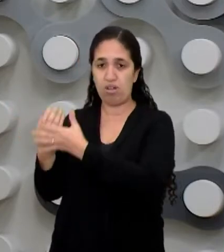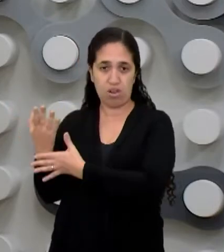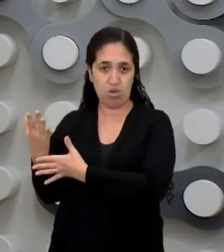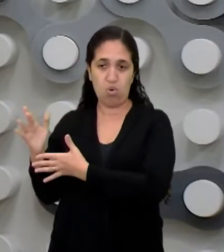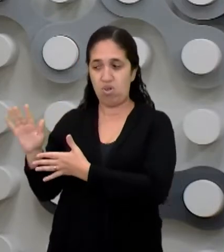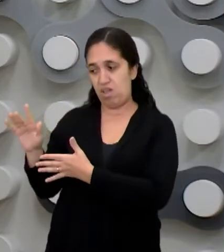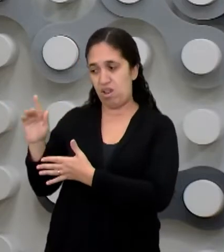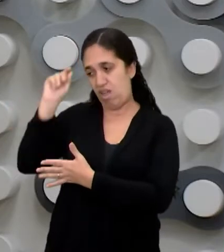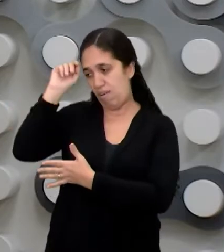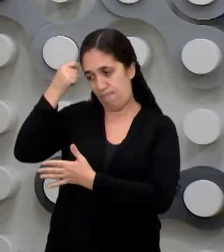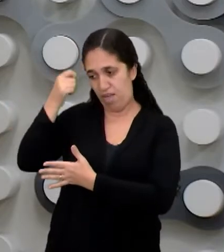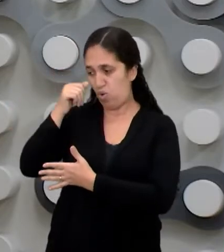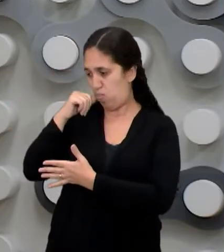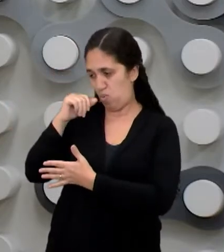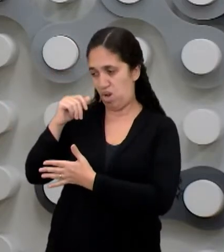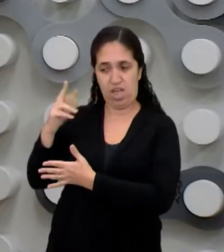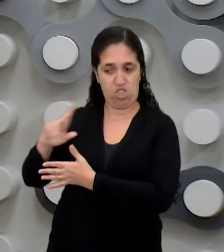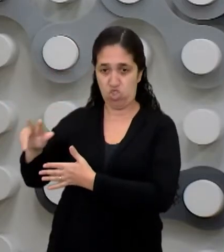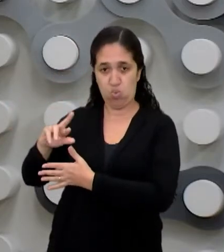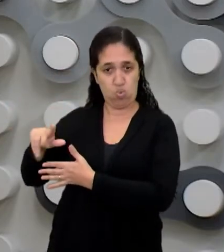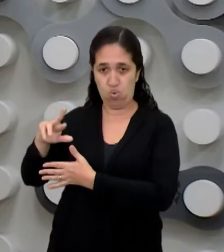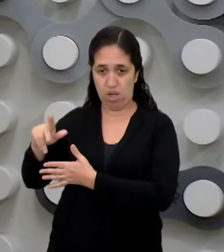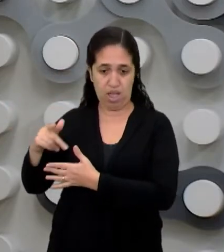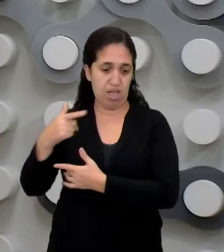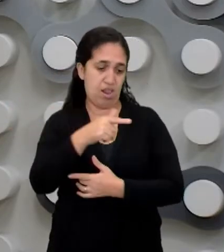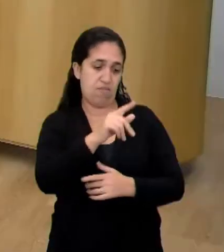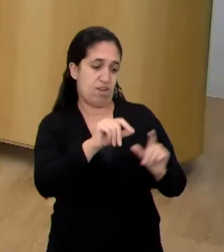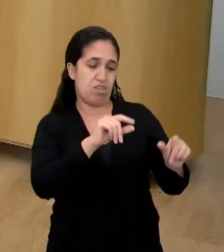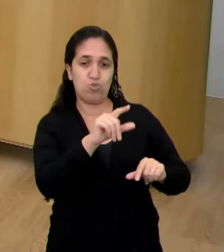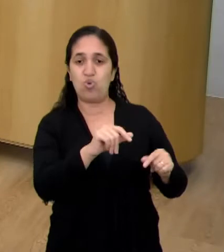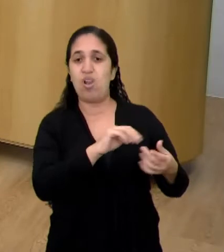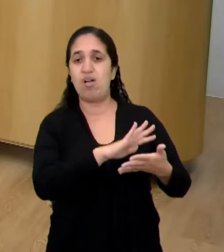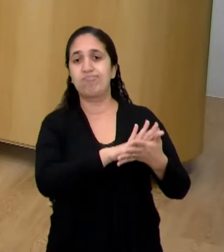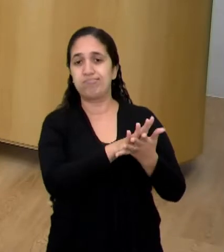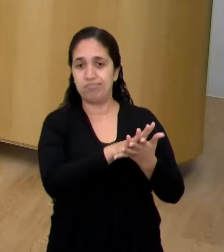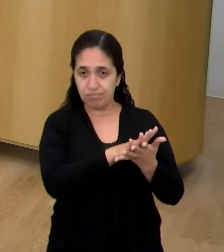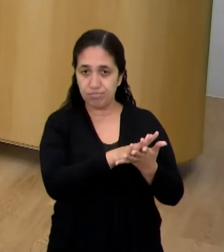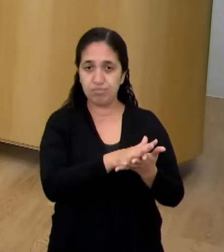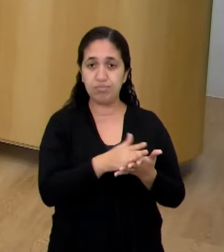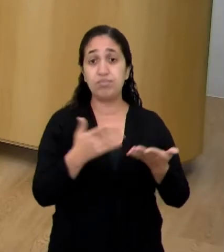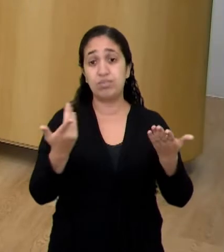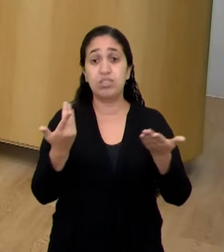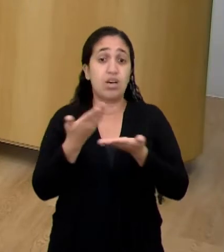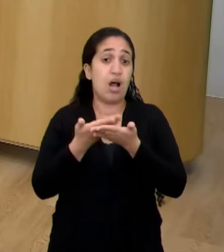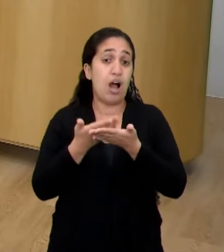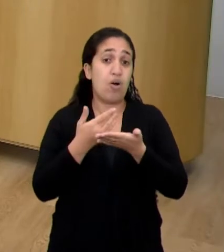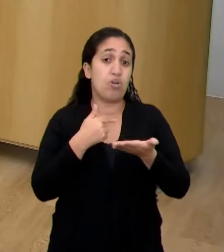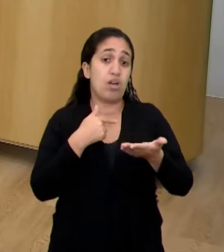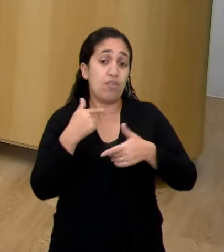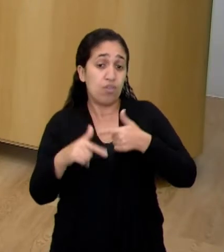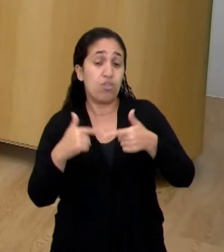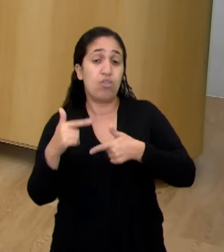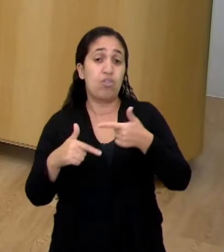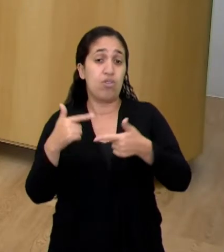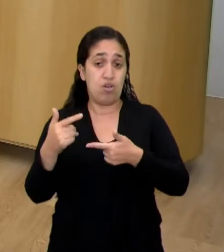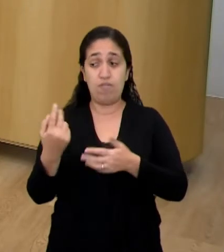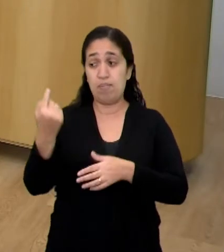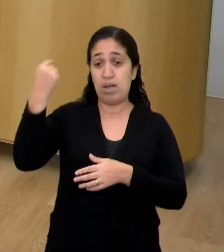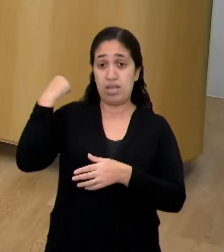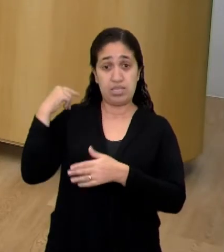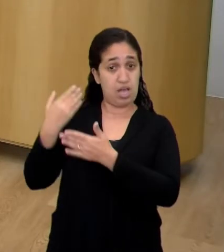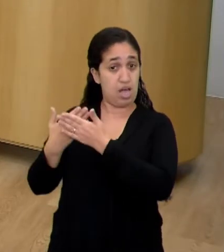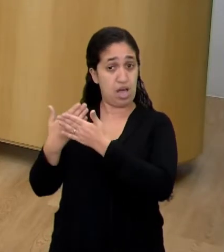mulher, os papéis para a mulher e para o negro vai ser sempre aquelas estereotipadas. E aí, falando nisso, a aula sempre atualiza, né? Quando eu fiz essa aula,